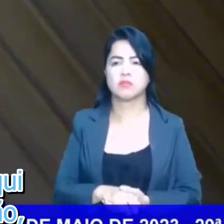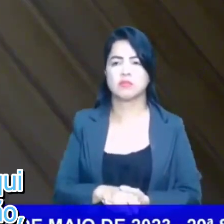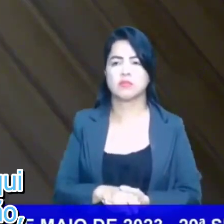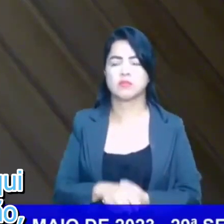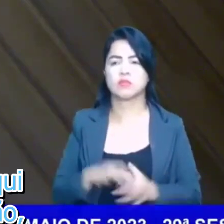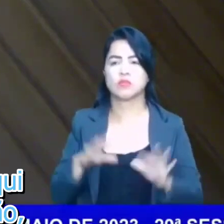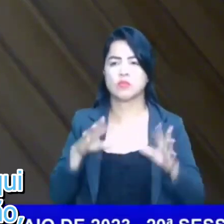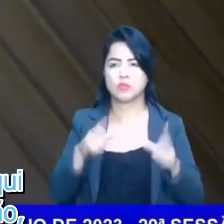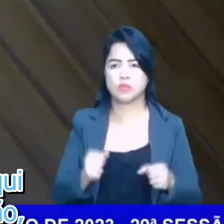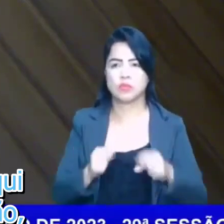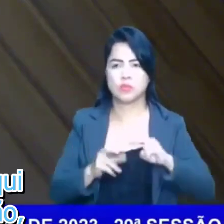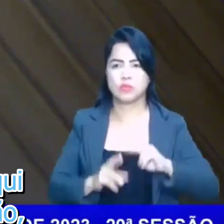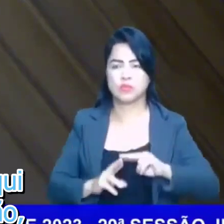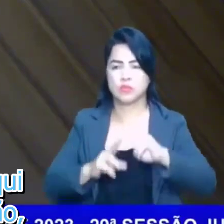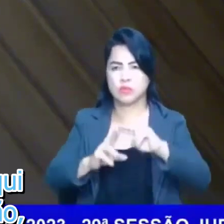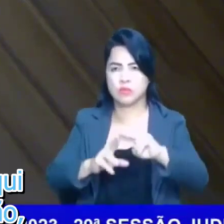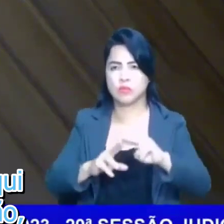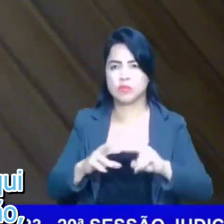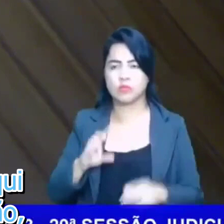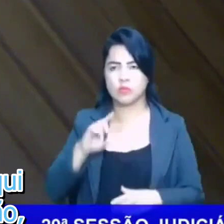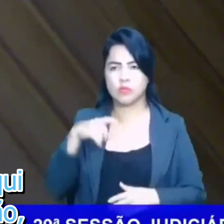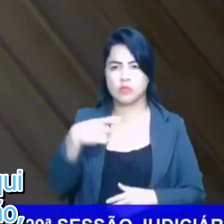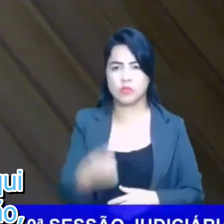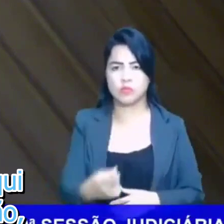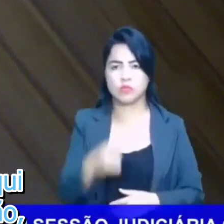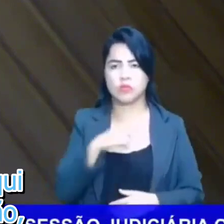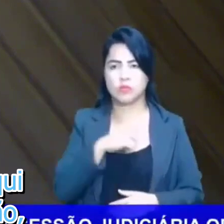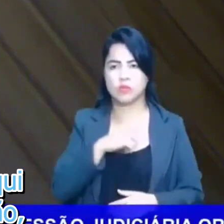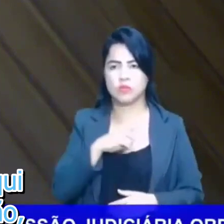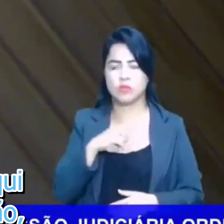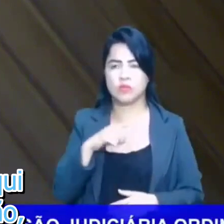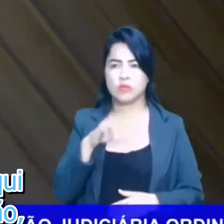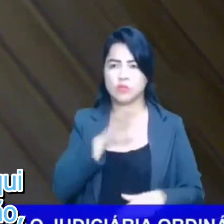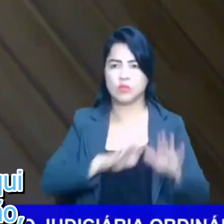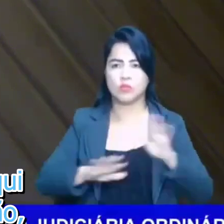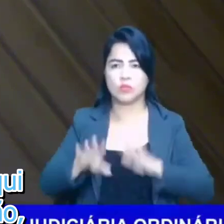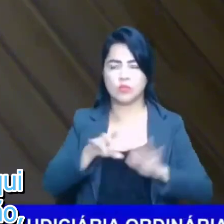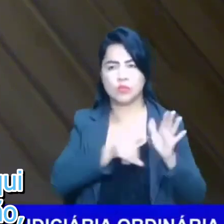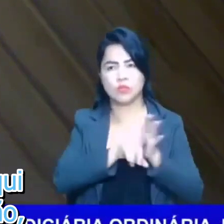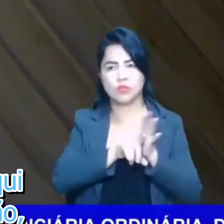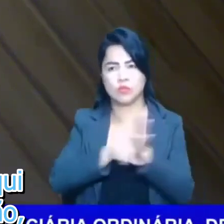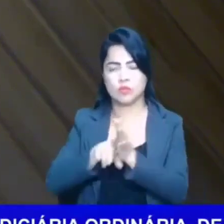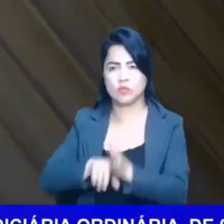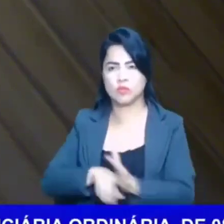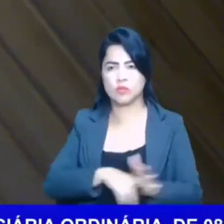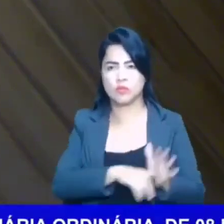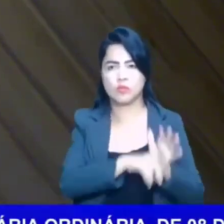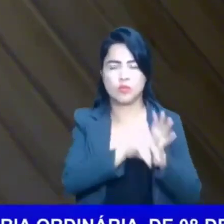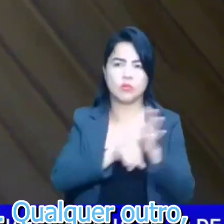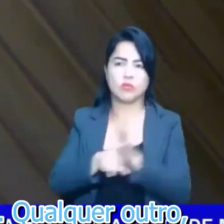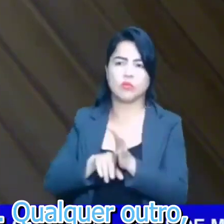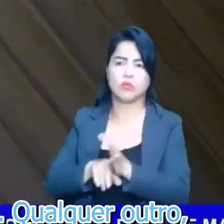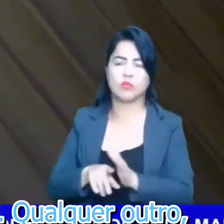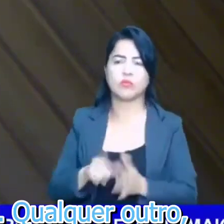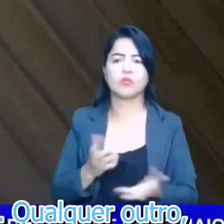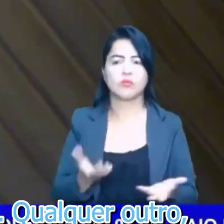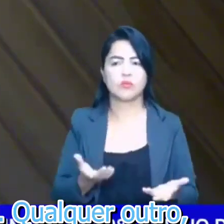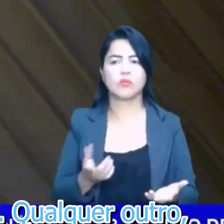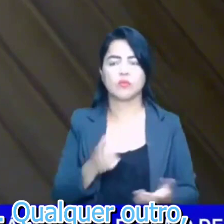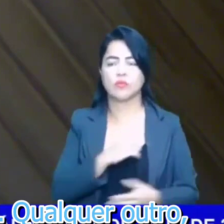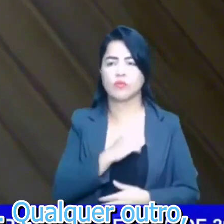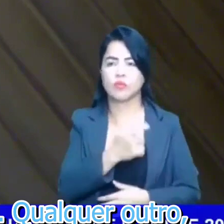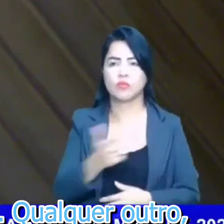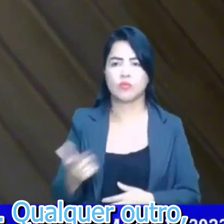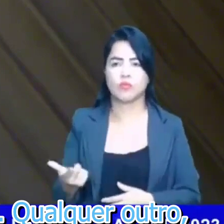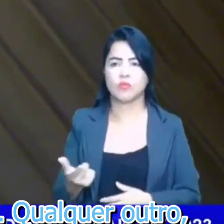Porém, toda a representação, e aí após a citação aqui nós tivemos cuidado de examinar a representação, nós verificamos que não